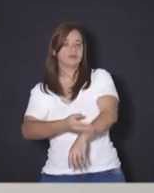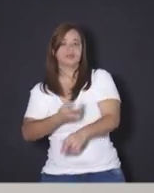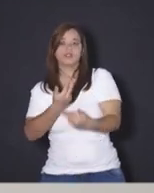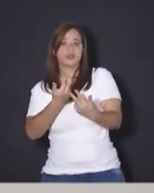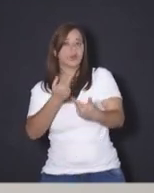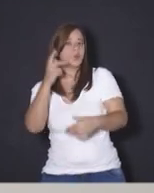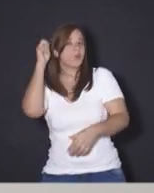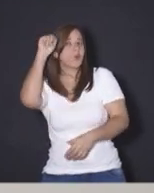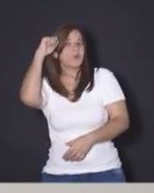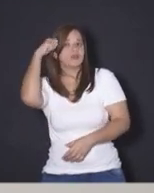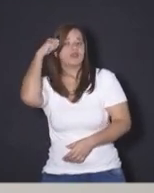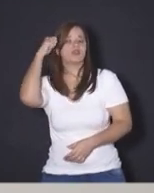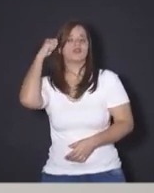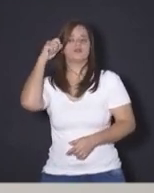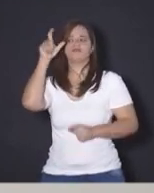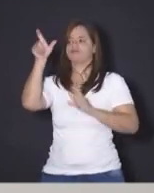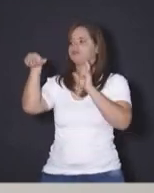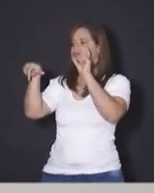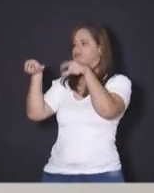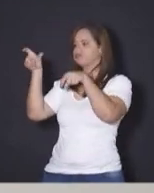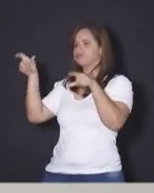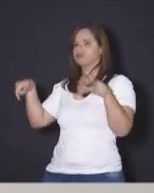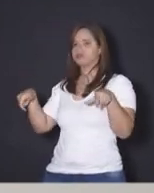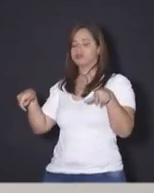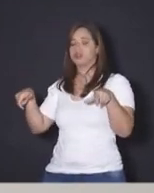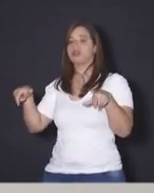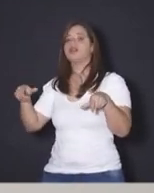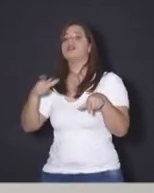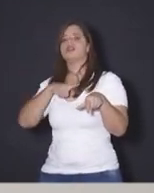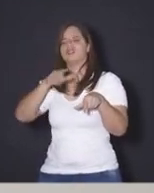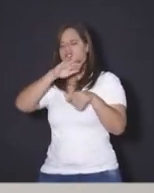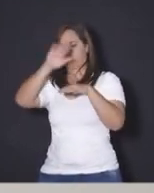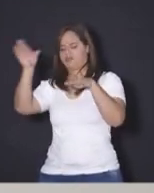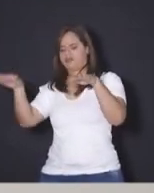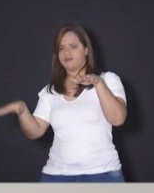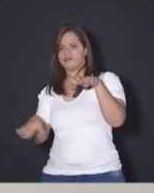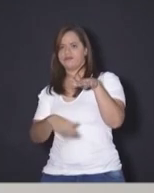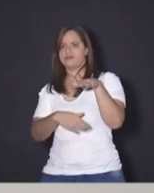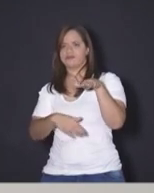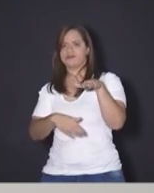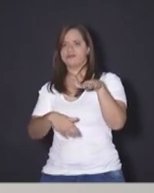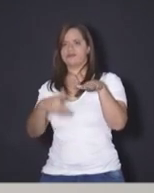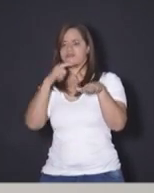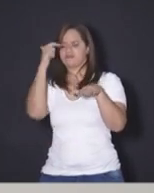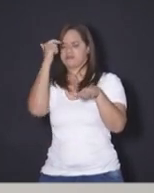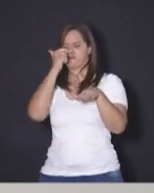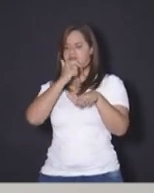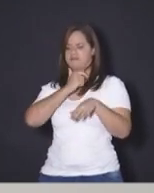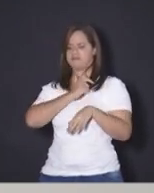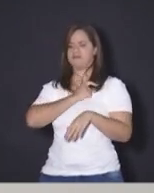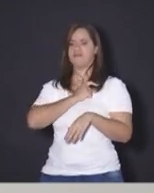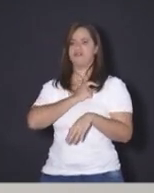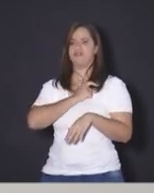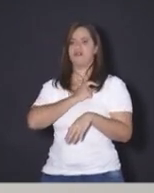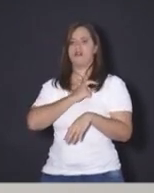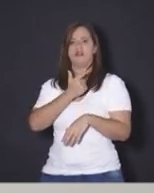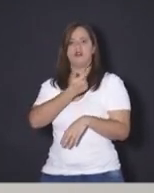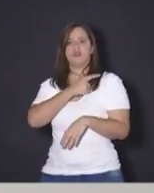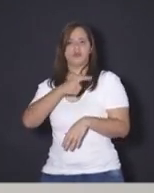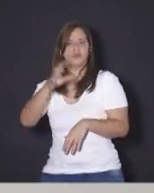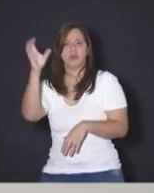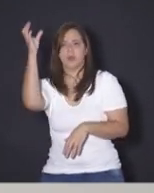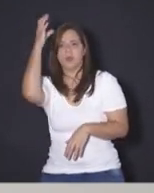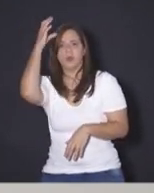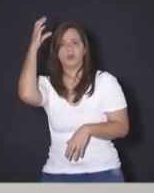negros o outros são inferiores mais fez não tem cultura